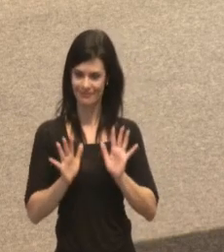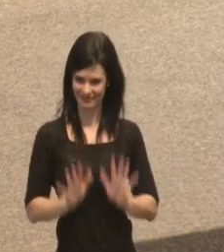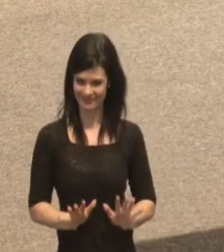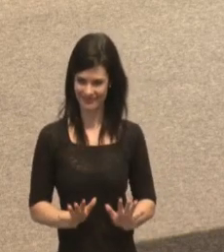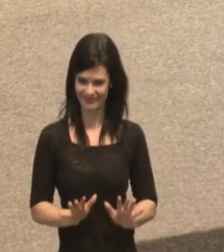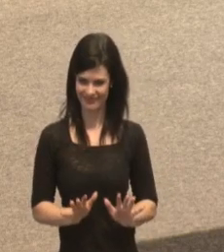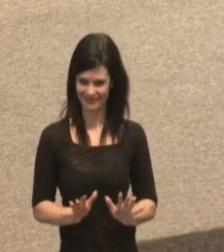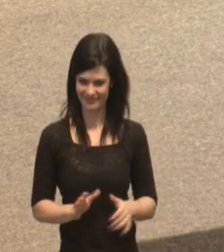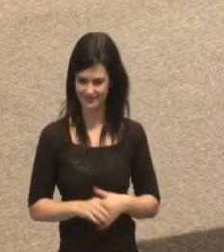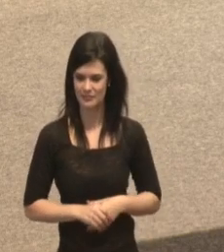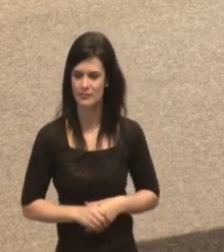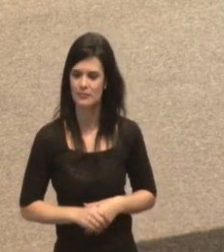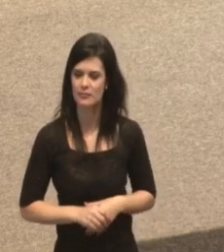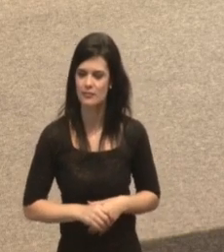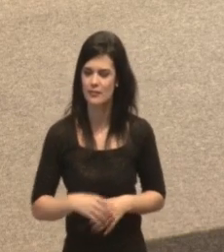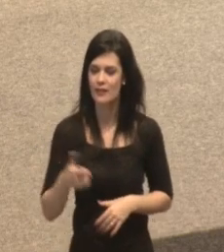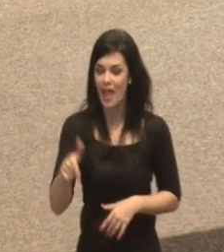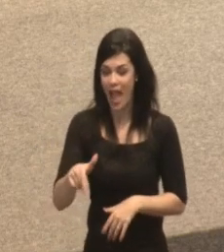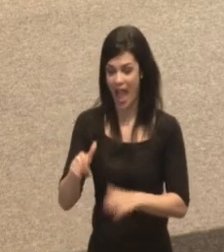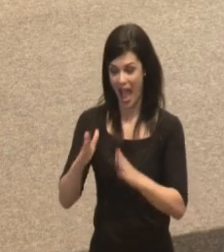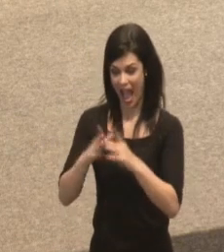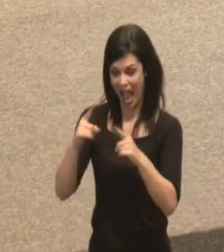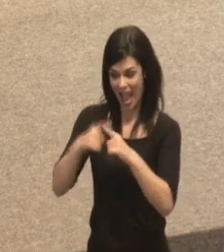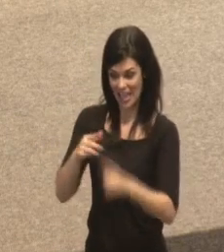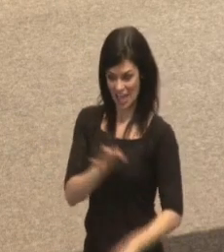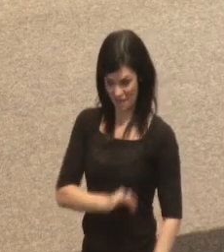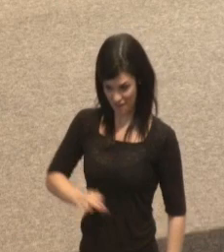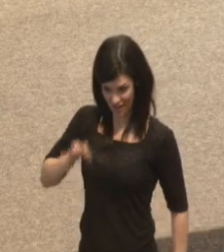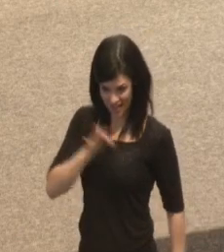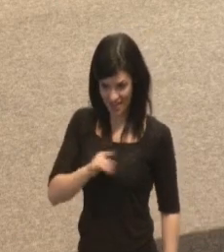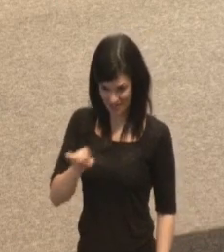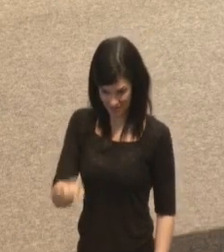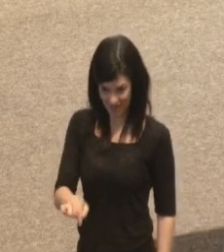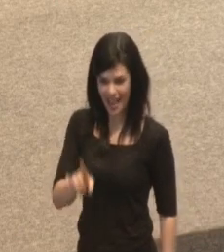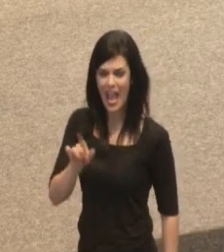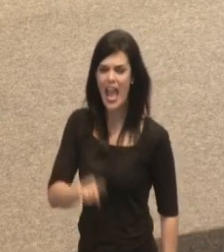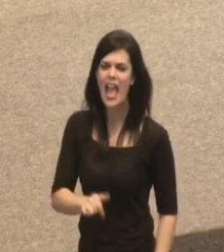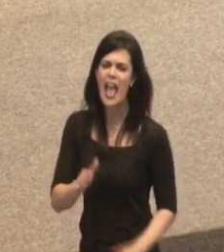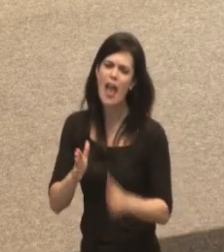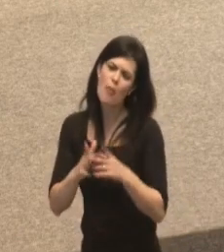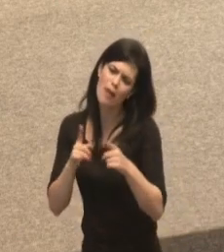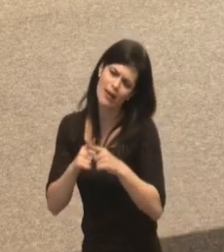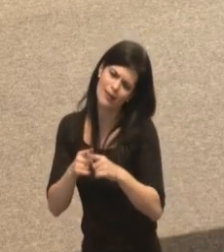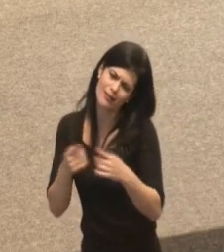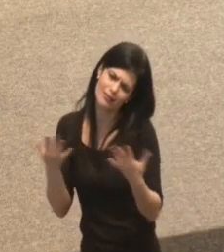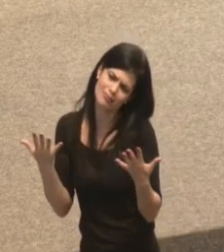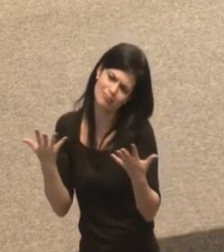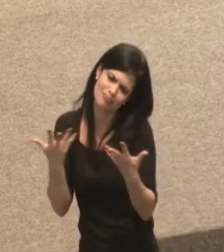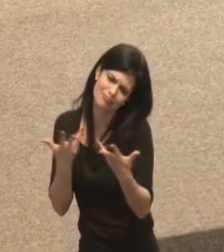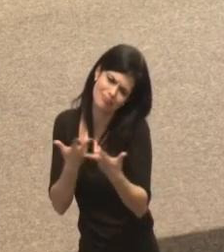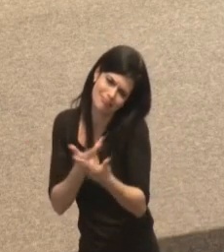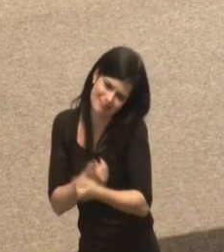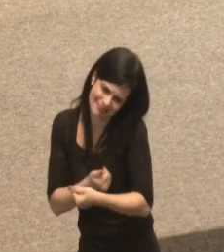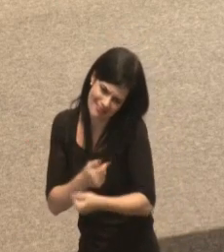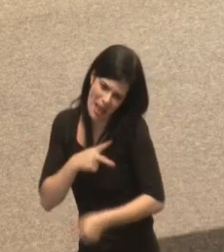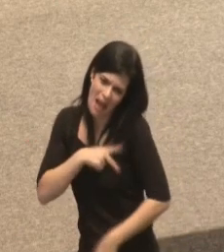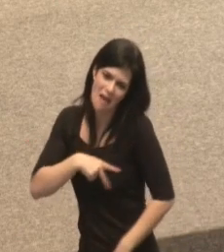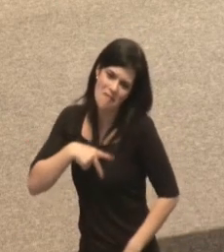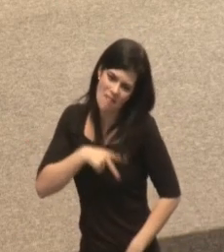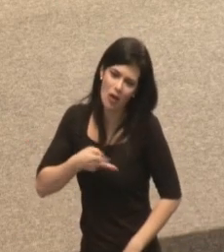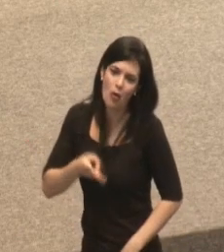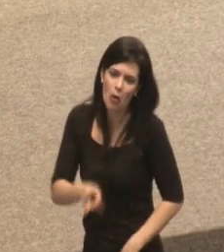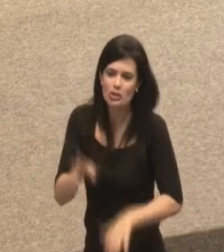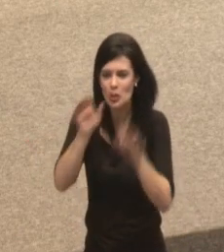Eu ia falar a primeira igreja batista de Filipos. A igreja batista de Filipos é uma igreja muito querida. Paulo continuou